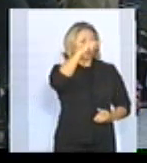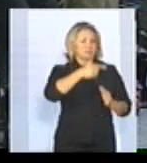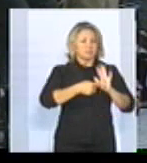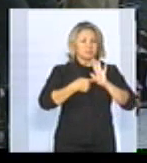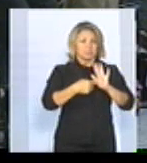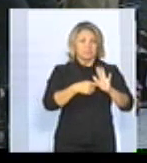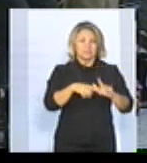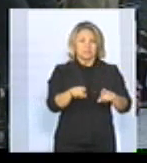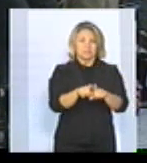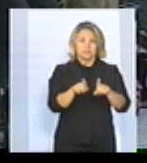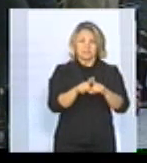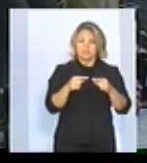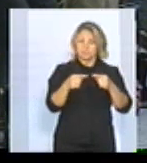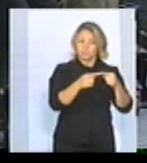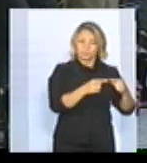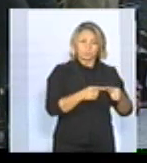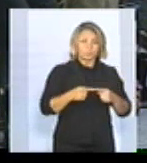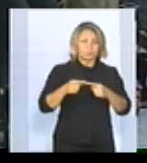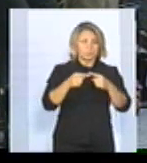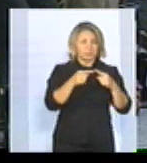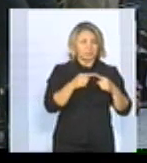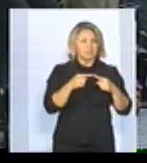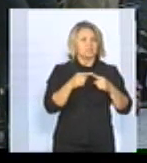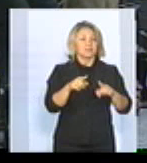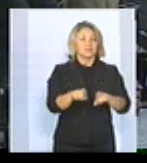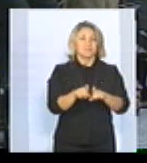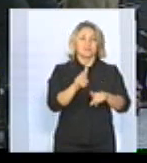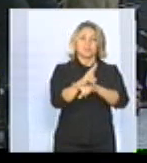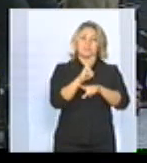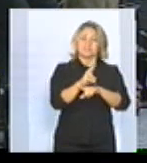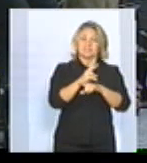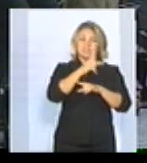e são compatíveis com as preocupações relacionadas à proteção do